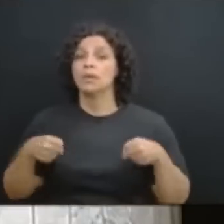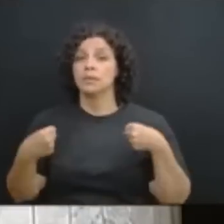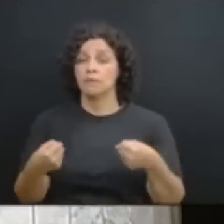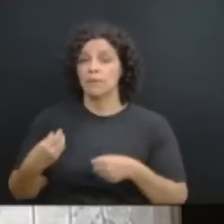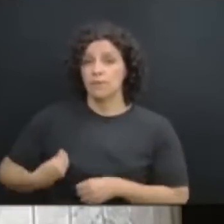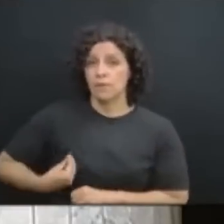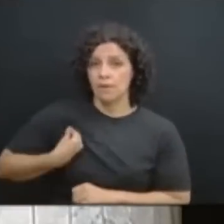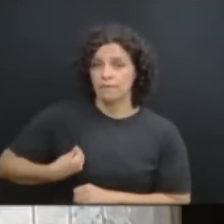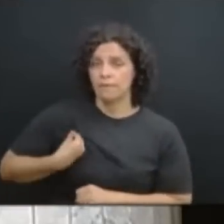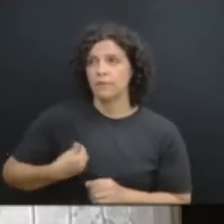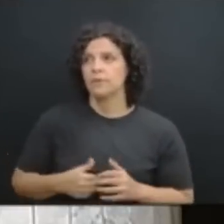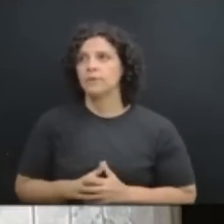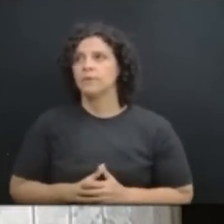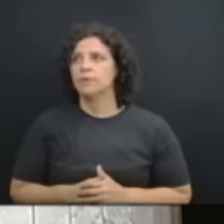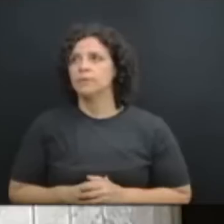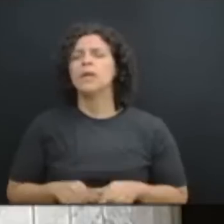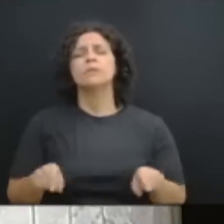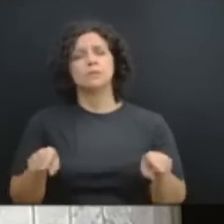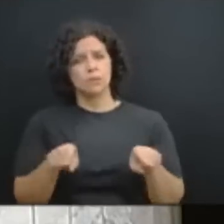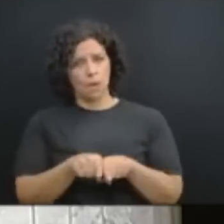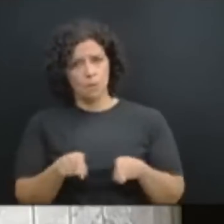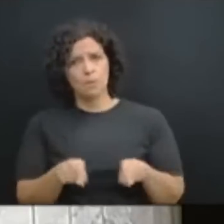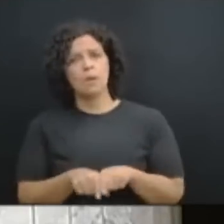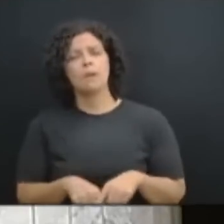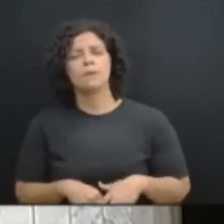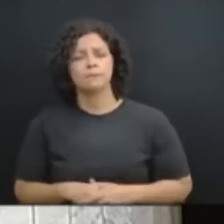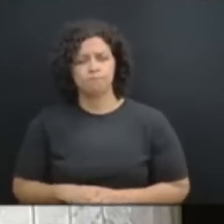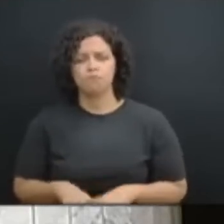vida? Também.